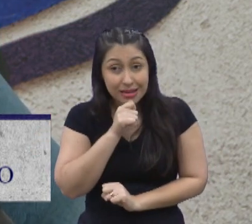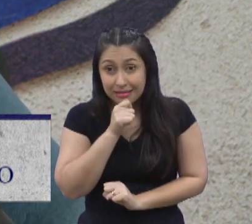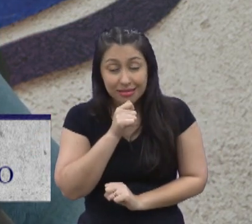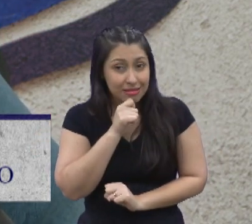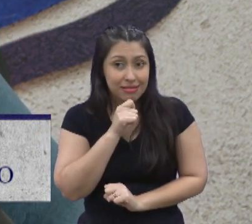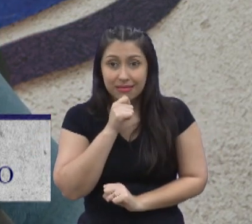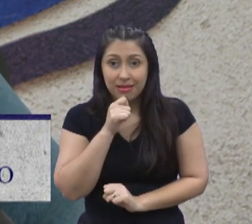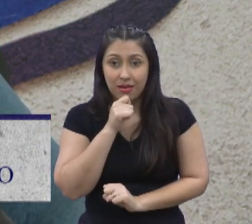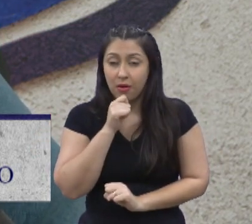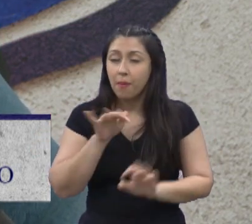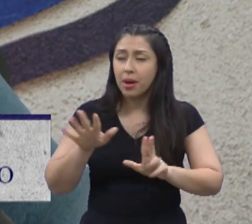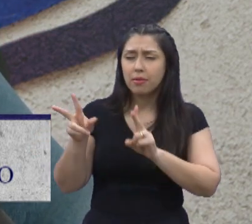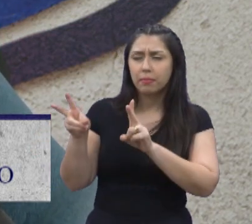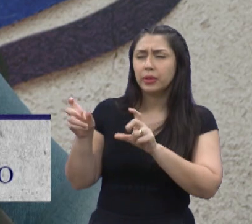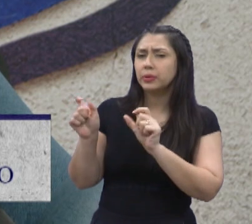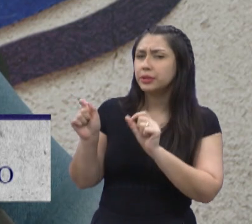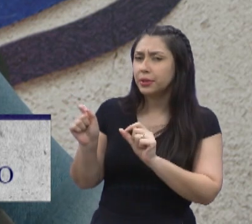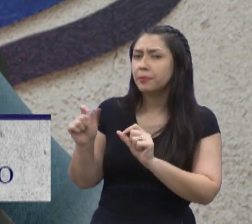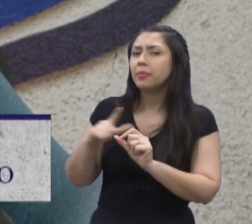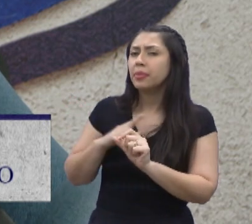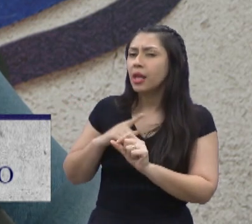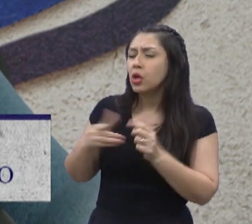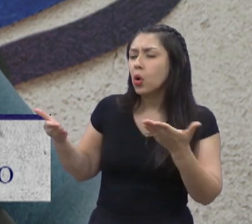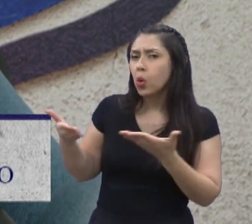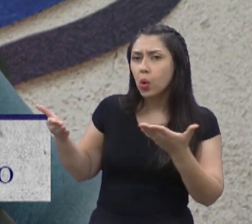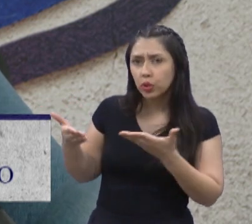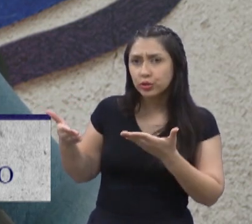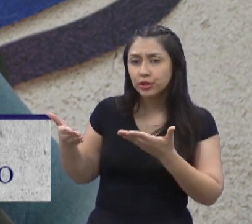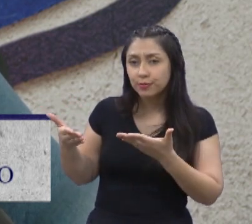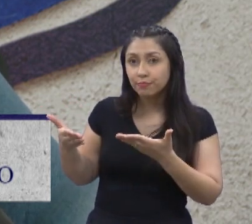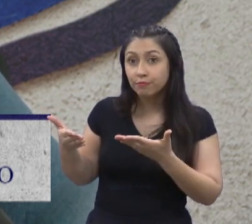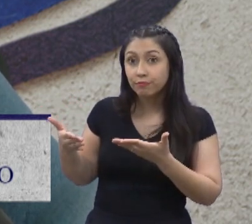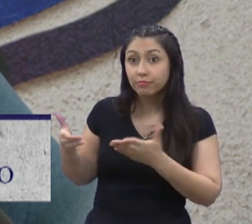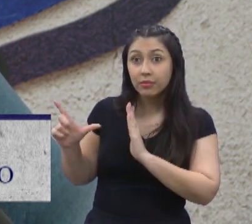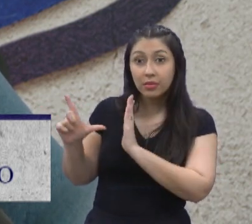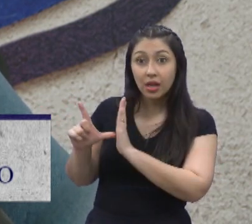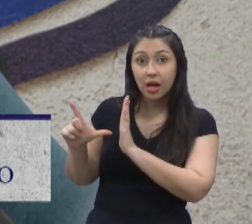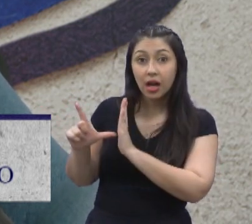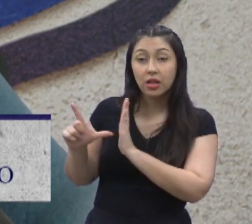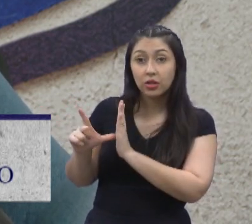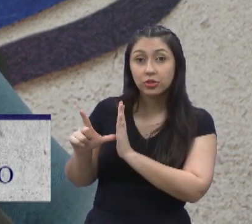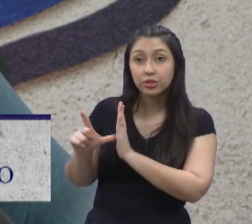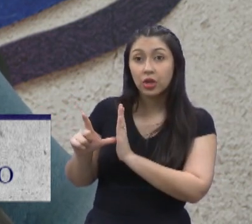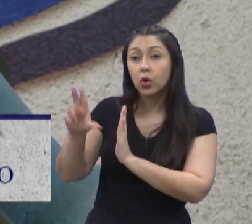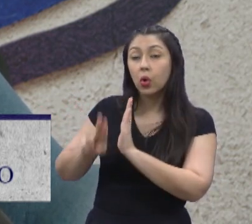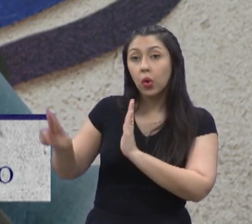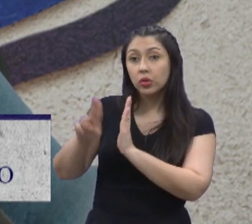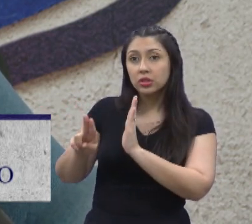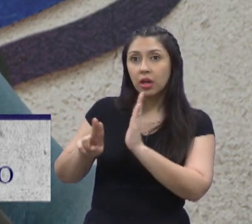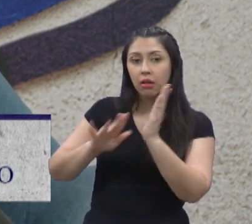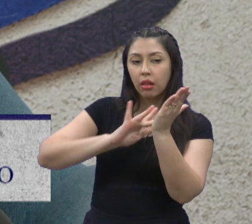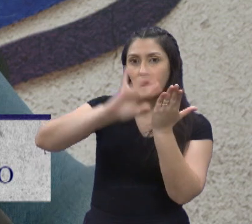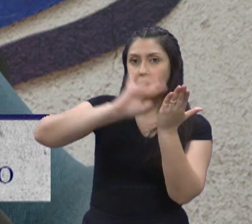eu achei muito interessante. Existem vendas hoje dentro de loja ao qual o vendedor venda com um tablet. O que ele está